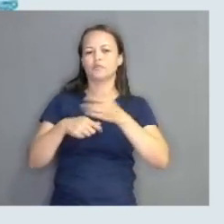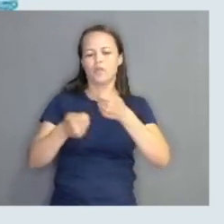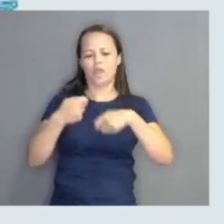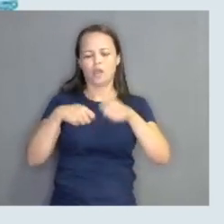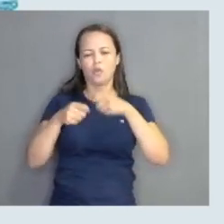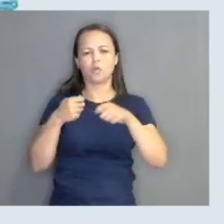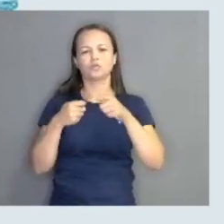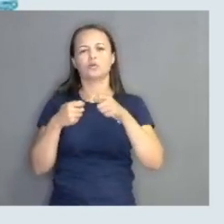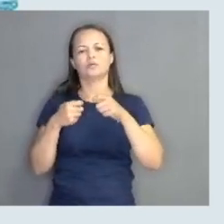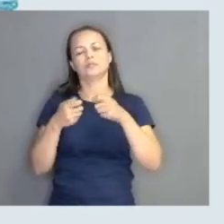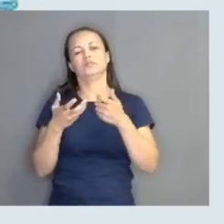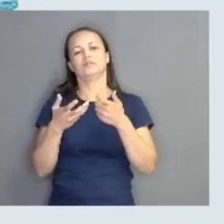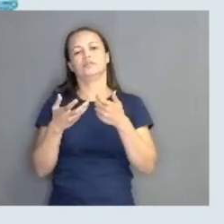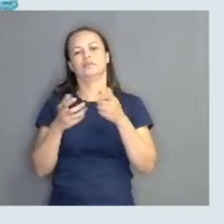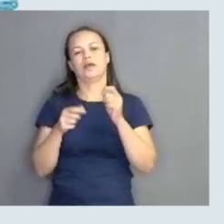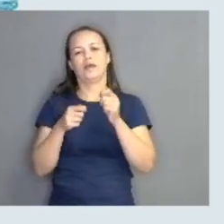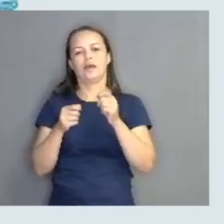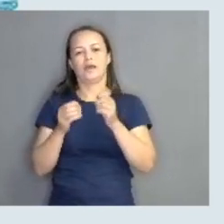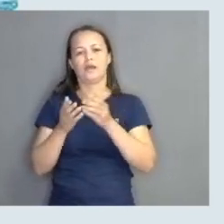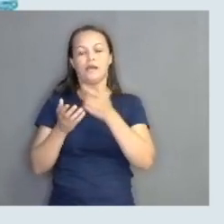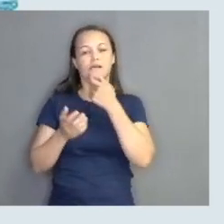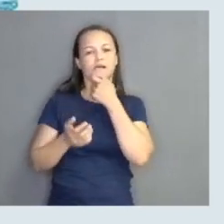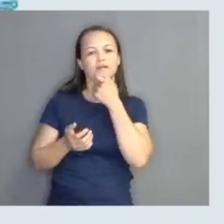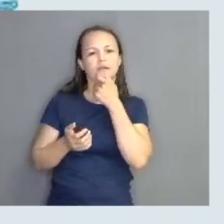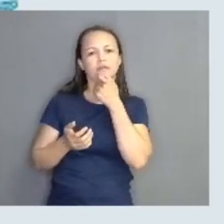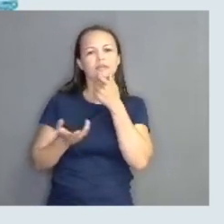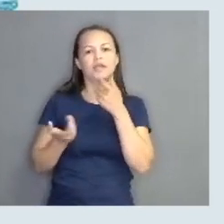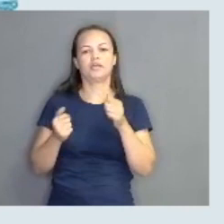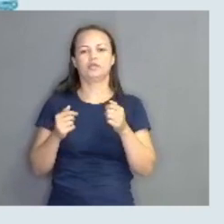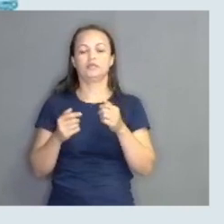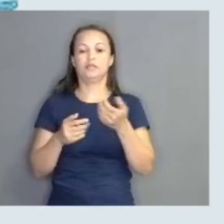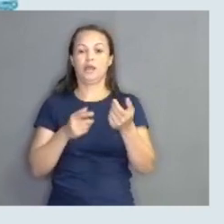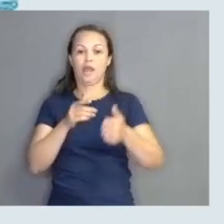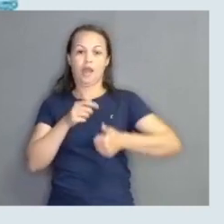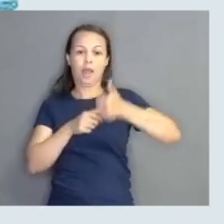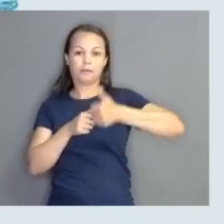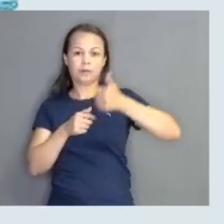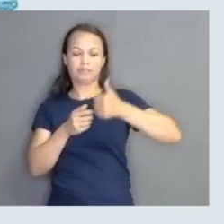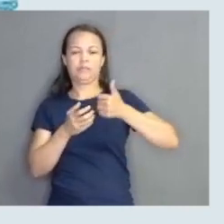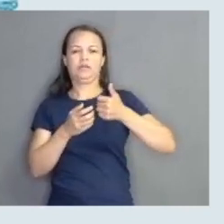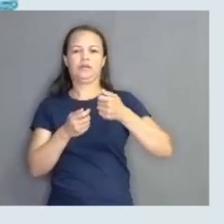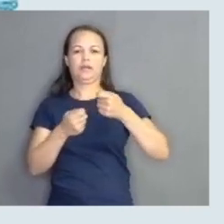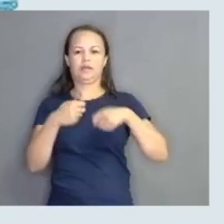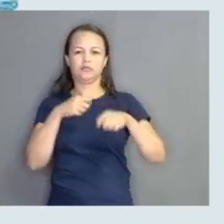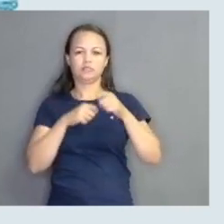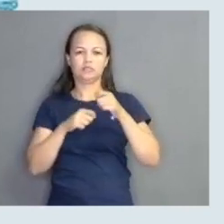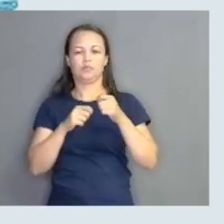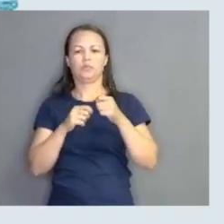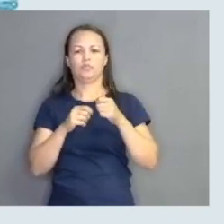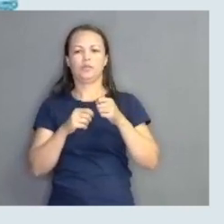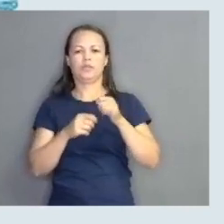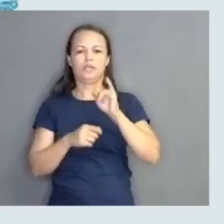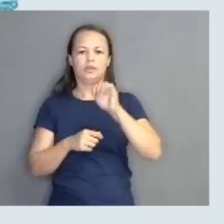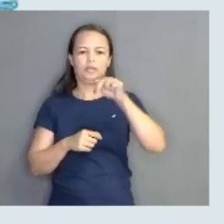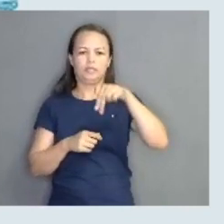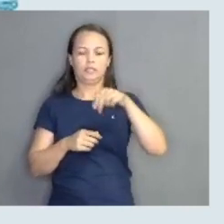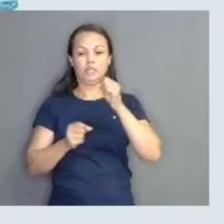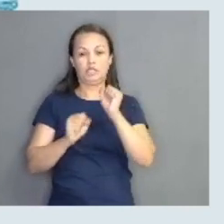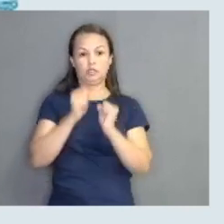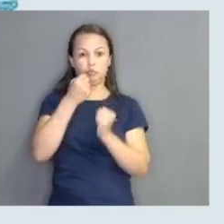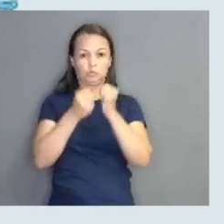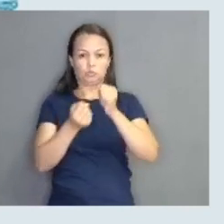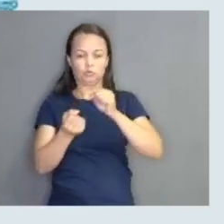Inglaterra, né? Tanto é que é a primeira na Revolução Industrial, é a pioneira. Percebo como é